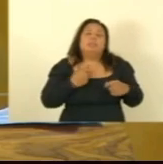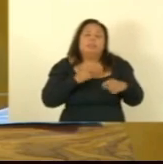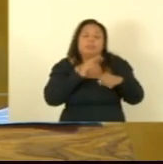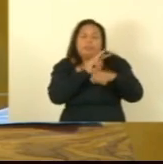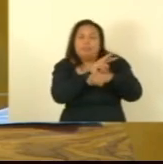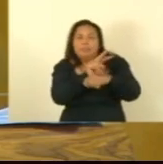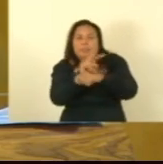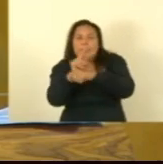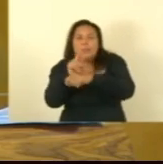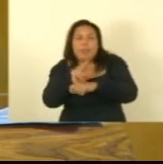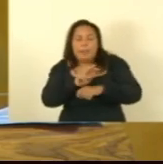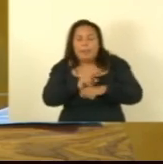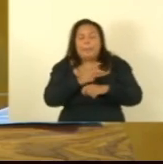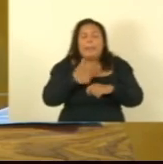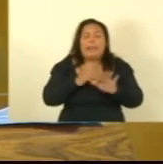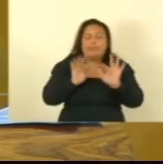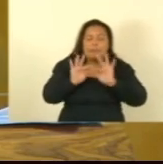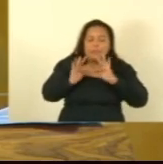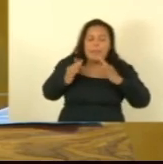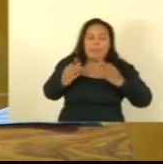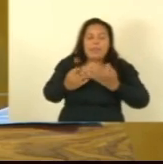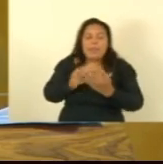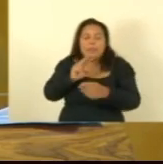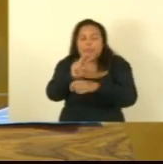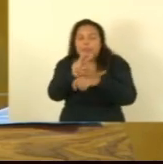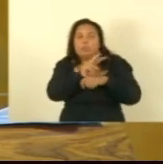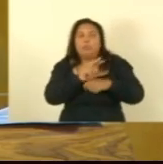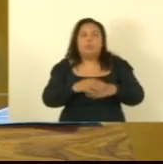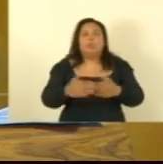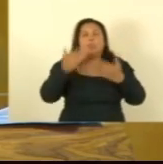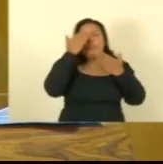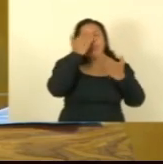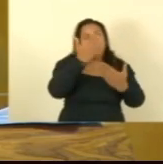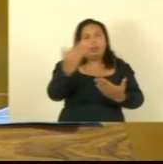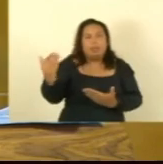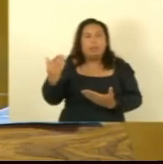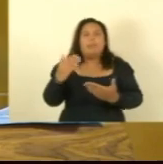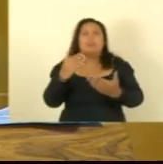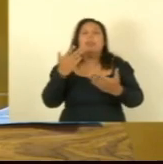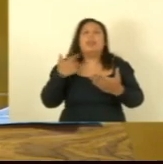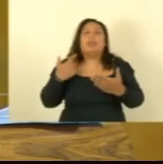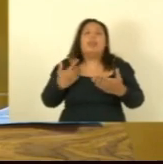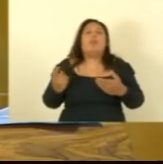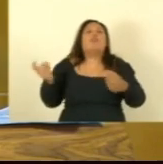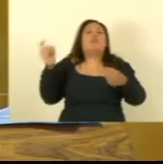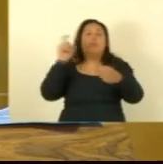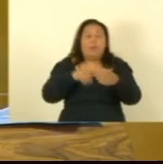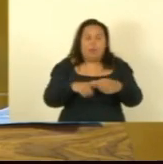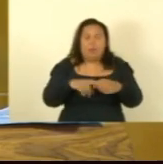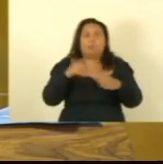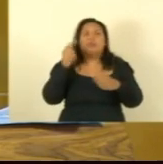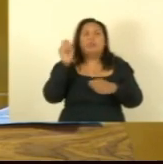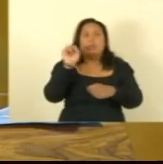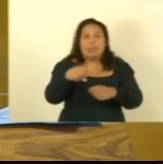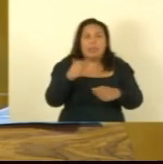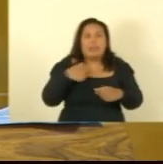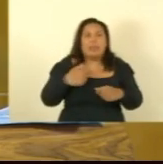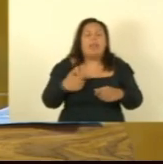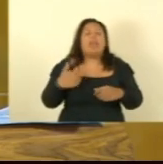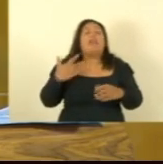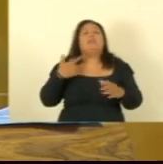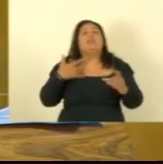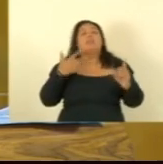monitorados pelos seus pais, suas mães. Muito obrigado. Voltarei aqui e esta